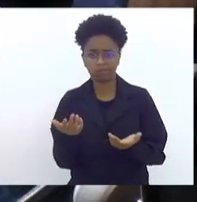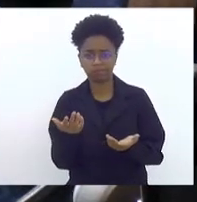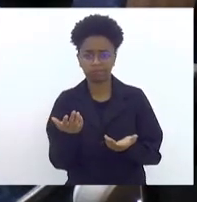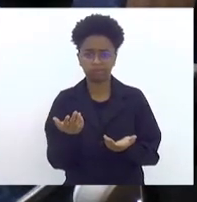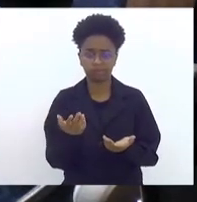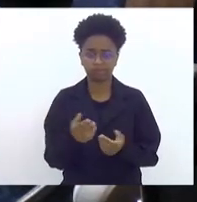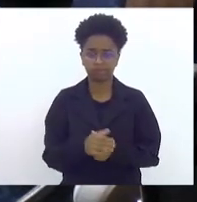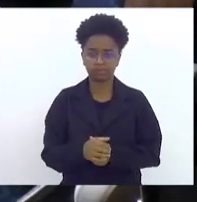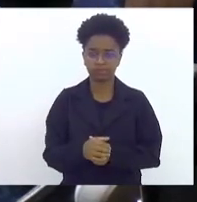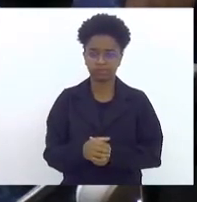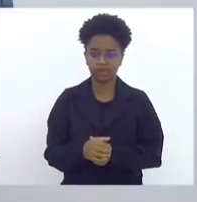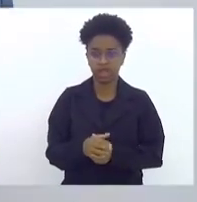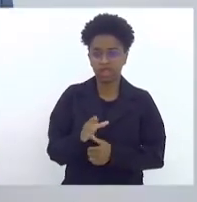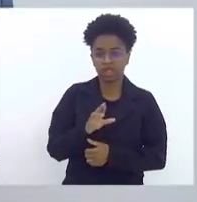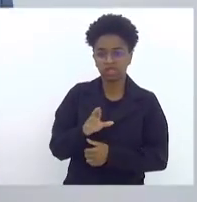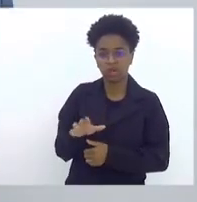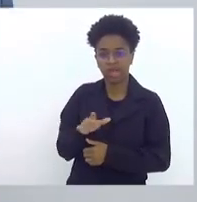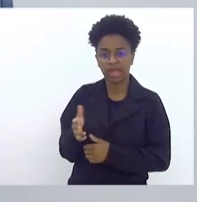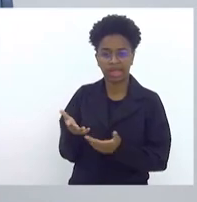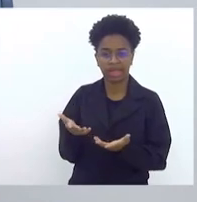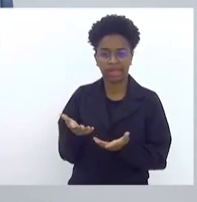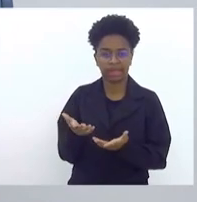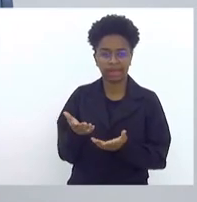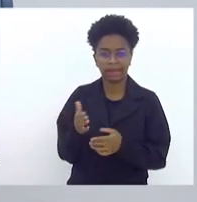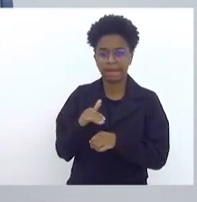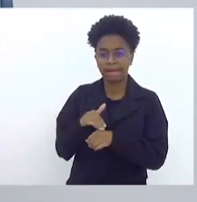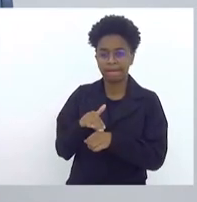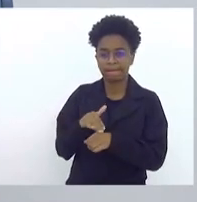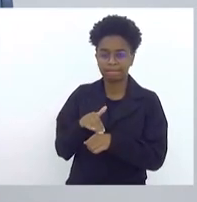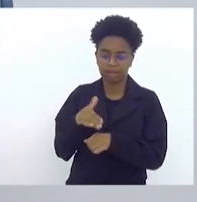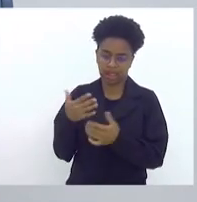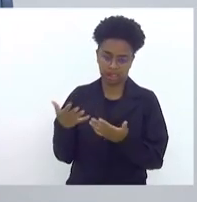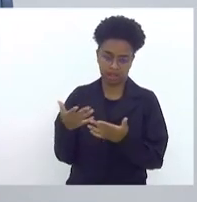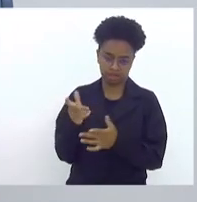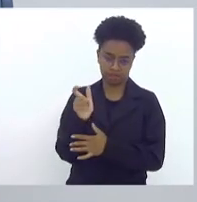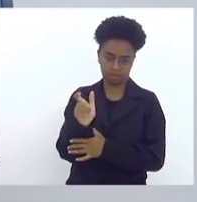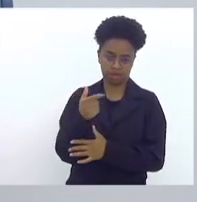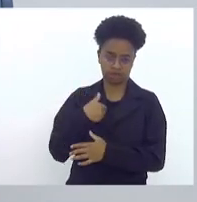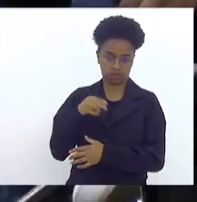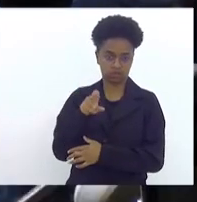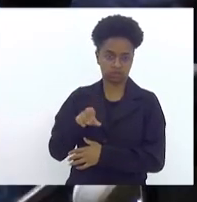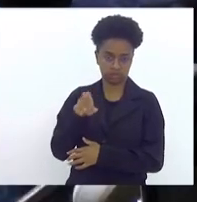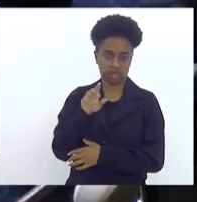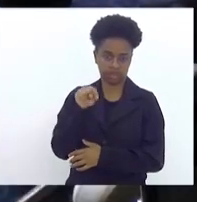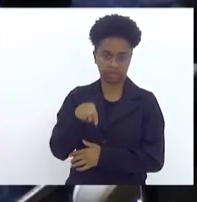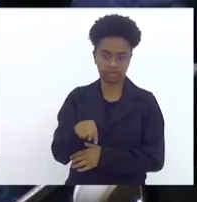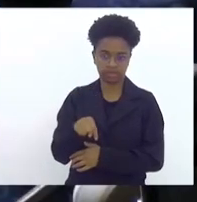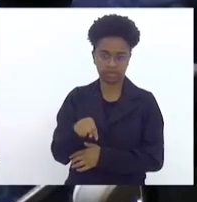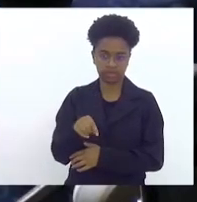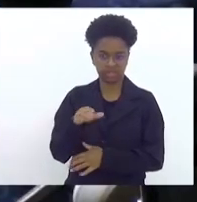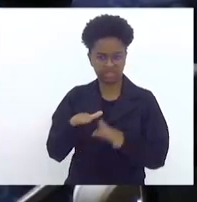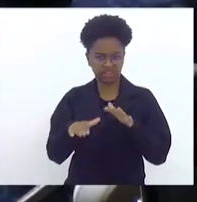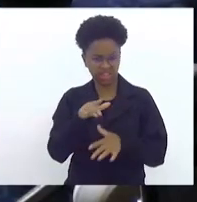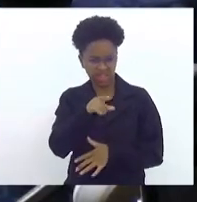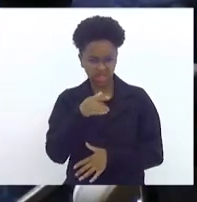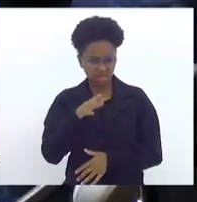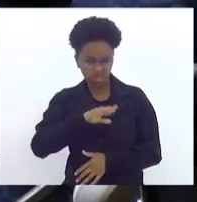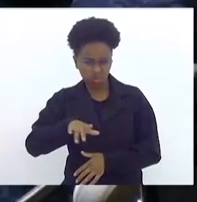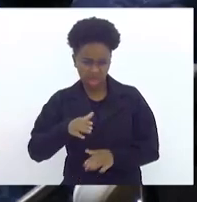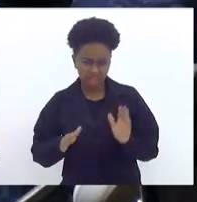vou aqui usar uma expressão né a mais leve que eu posso usar nessa casa será que ela realmente não é uma